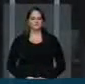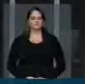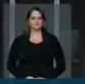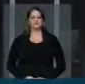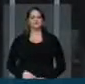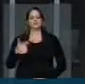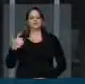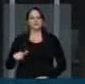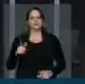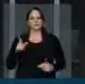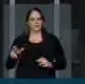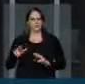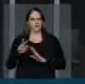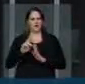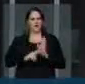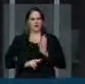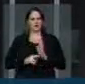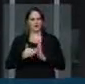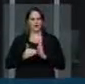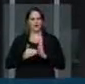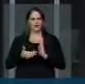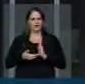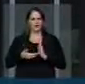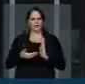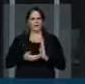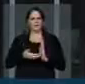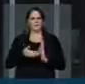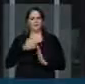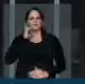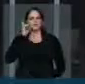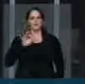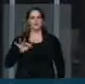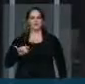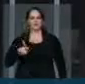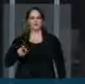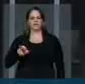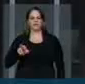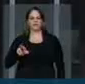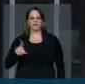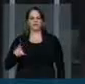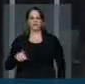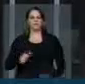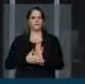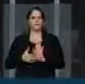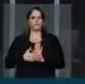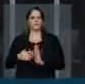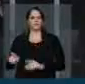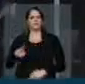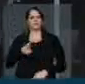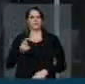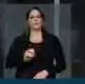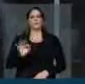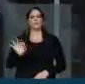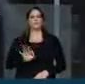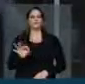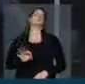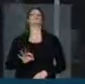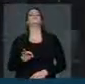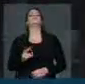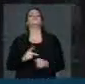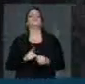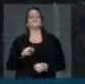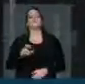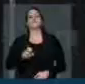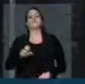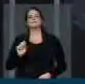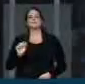novamente, como o relatório da Câmara, o deputado Figueiredo propôs, 50% dos recursos do pré-sal